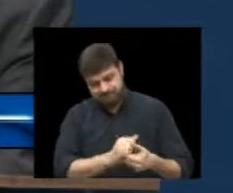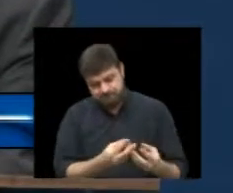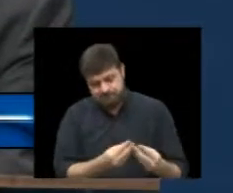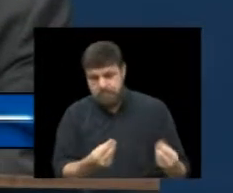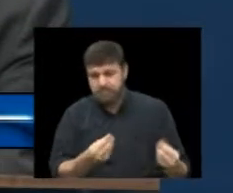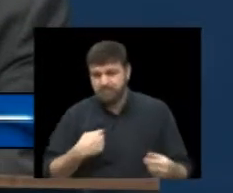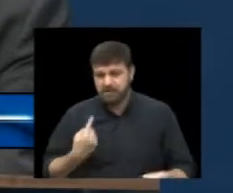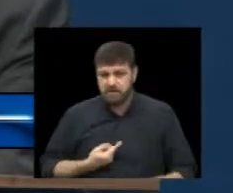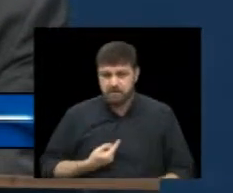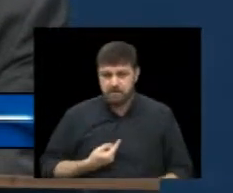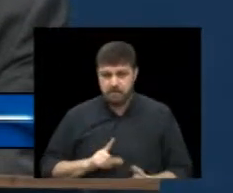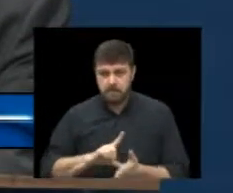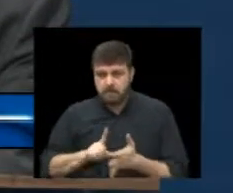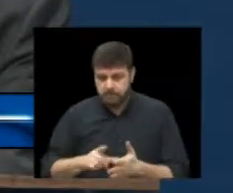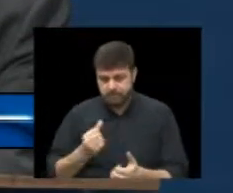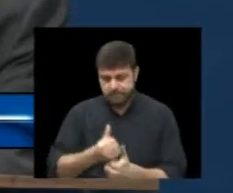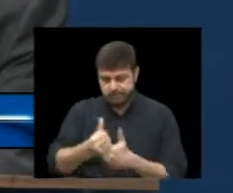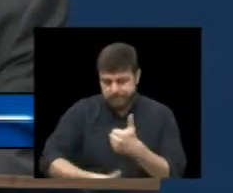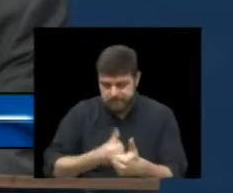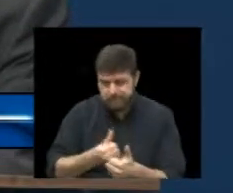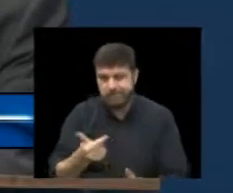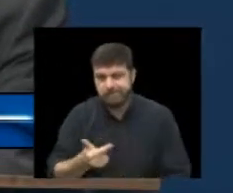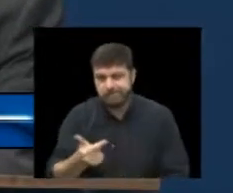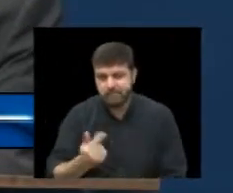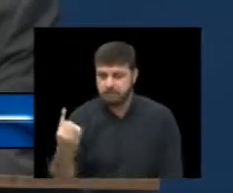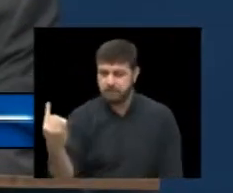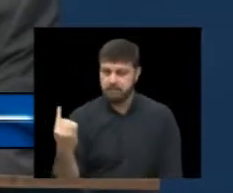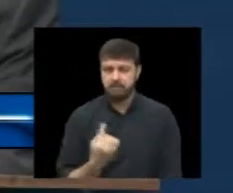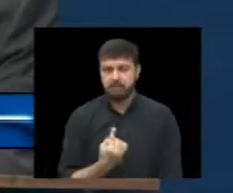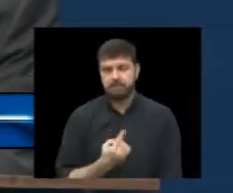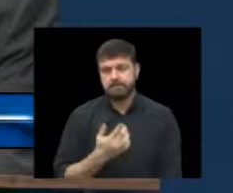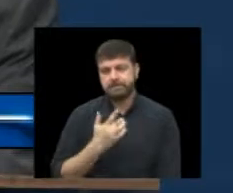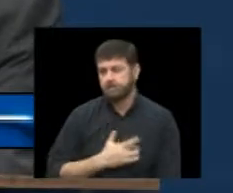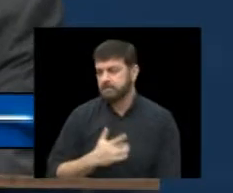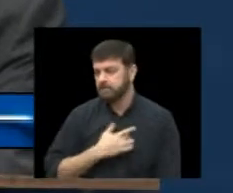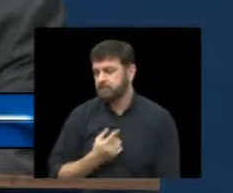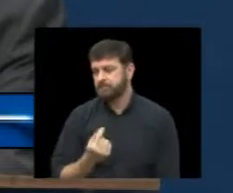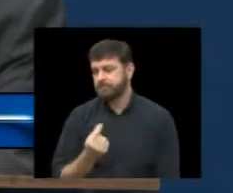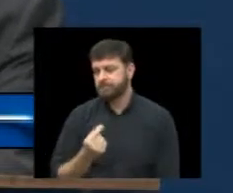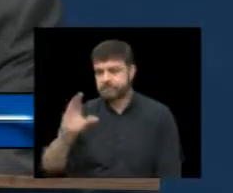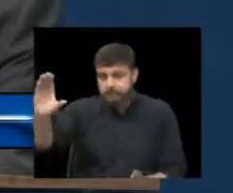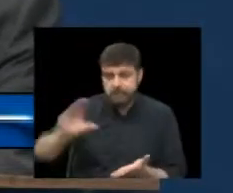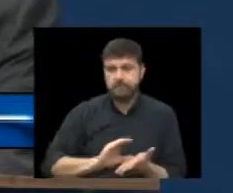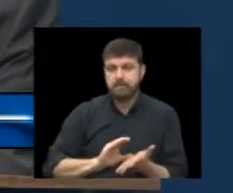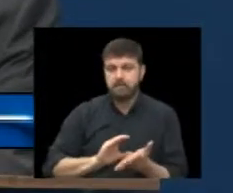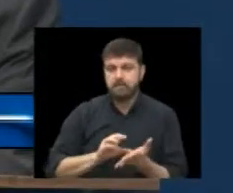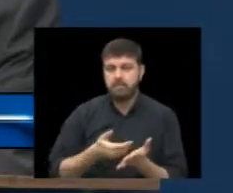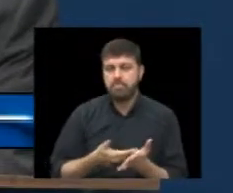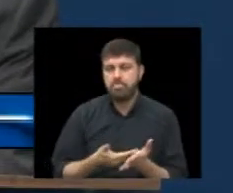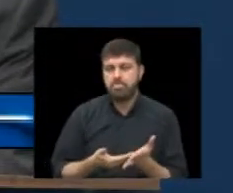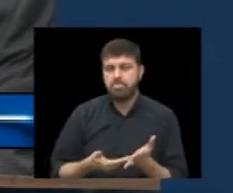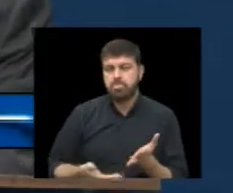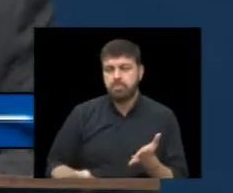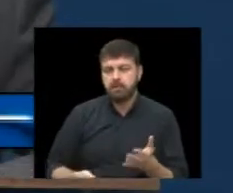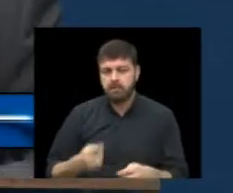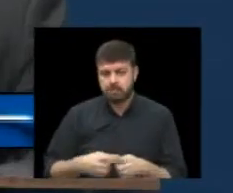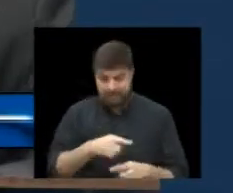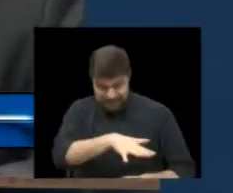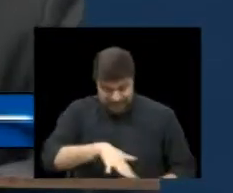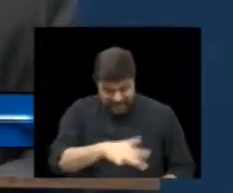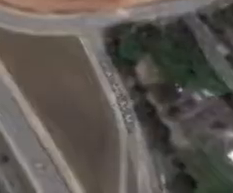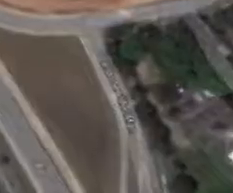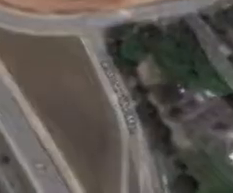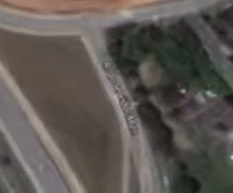tenha que vir aqui no segundo semestre lamentar a perda de um recurso inestimável para a saúde pública da